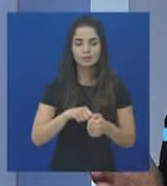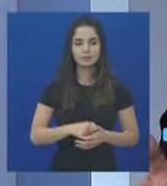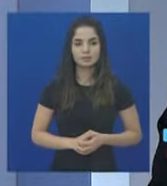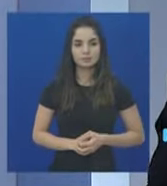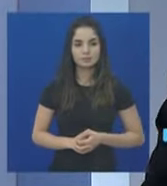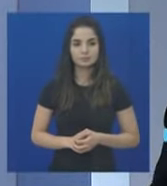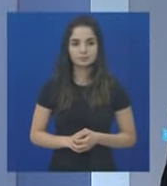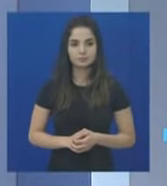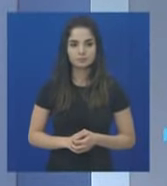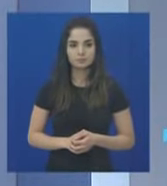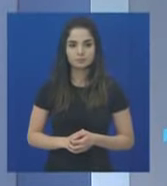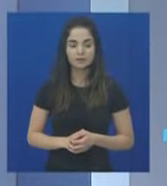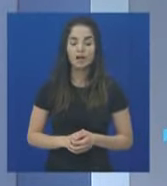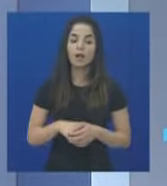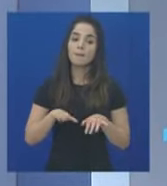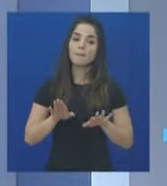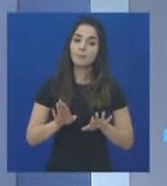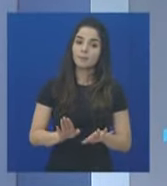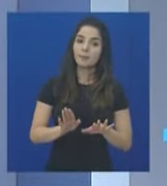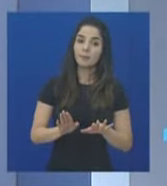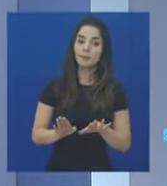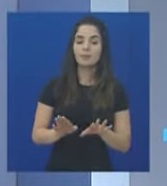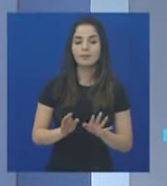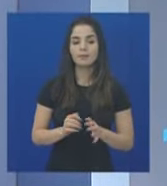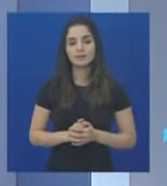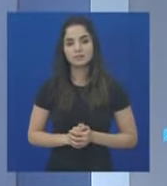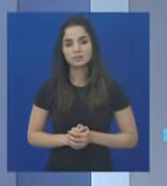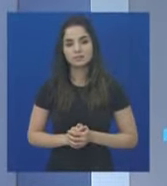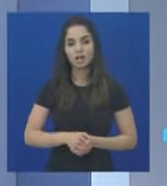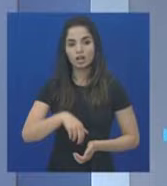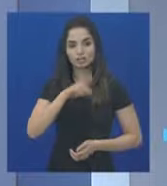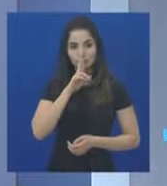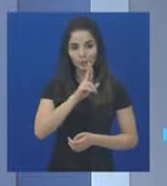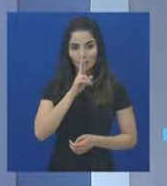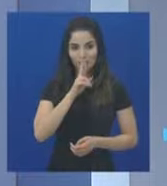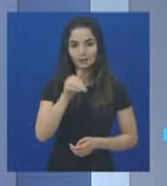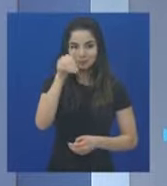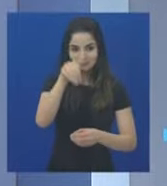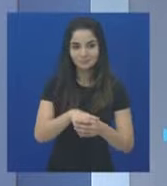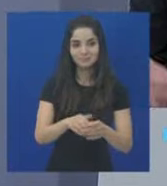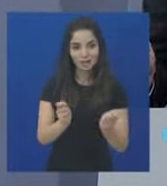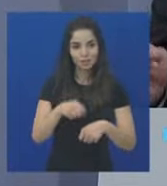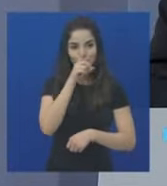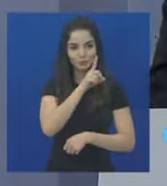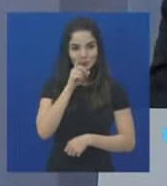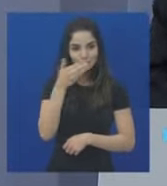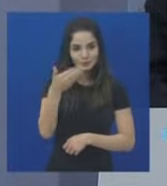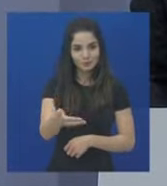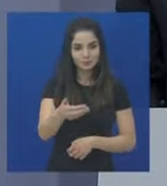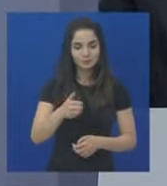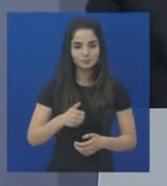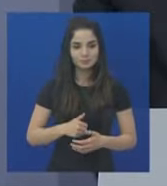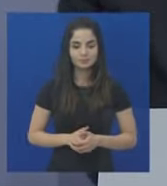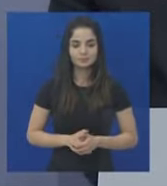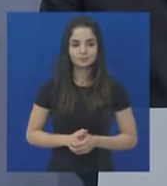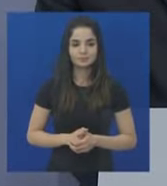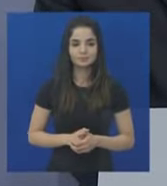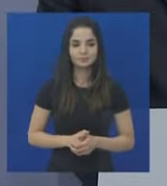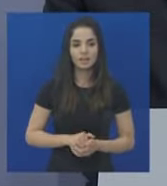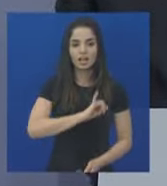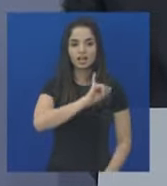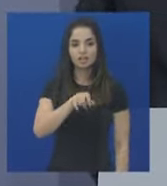a essas questões, você vai dar a resposta para mim nas urnas no próximo domingo. Seu tempo, candidato. Candidato